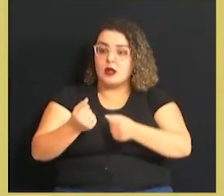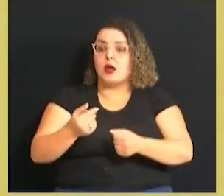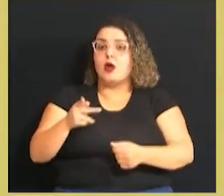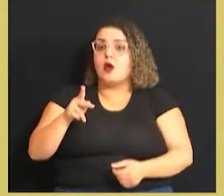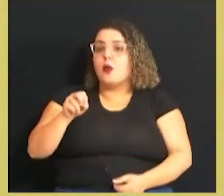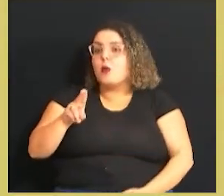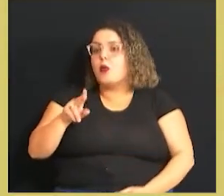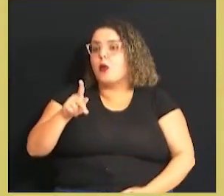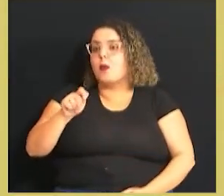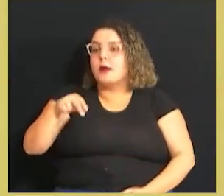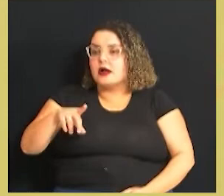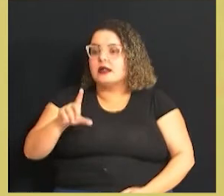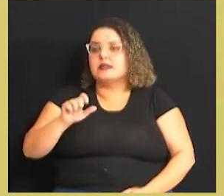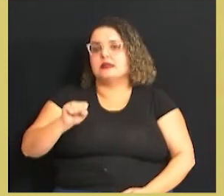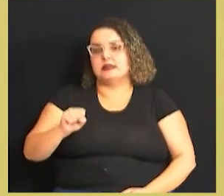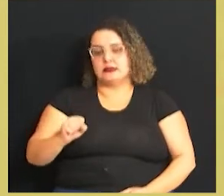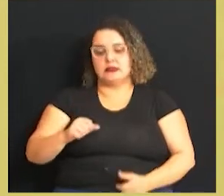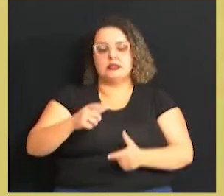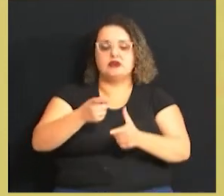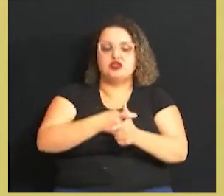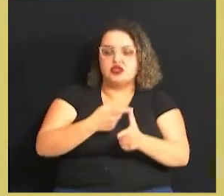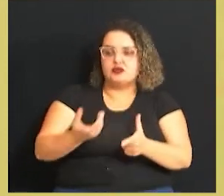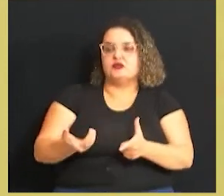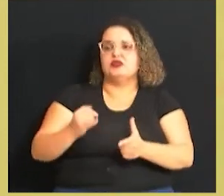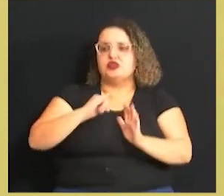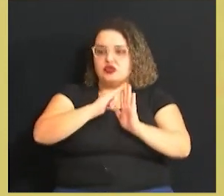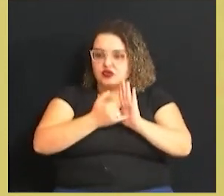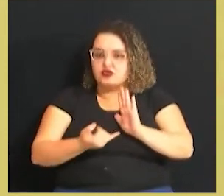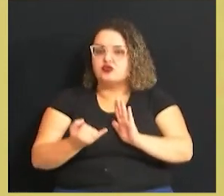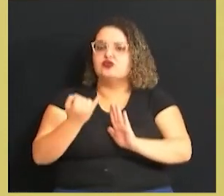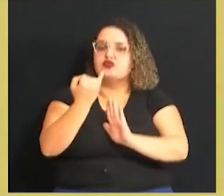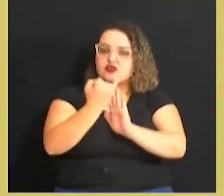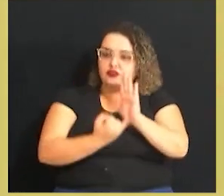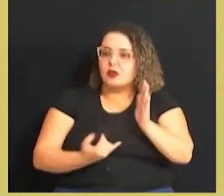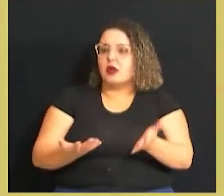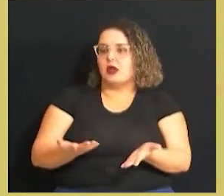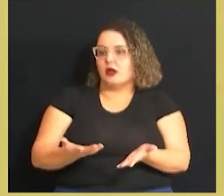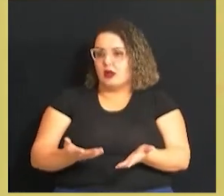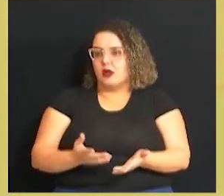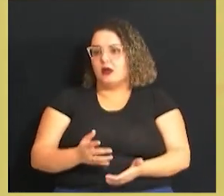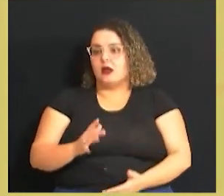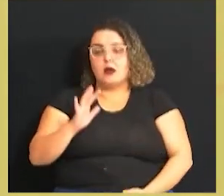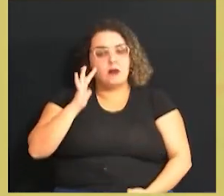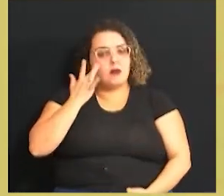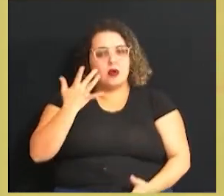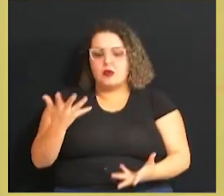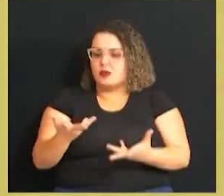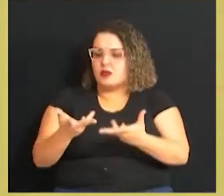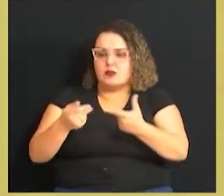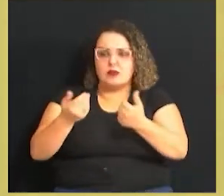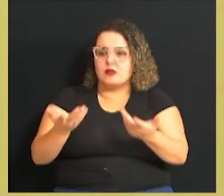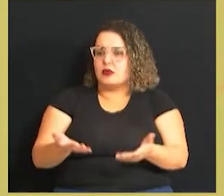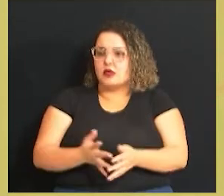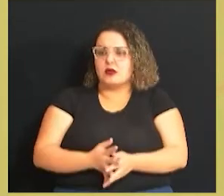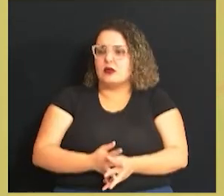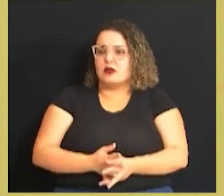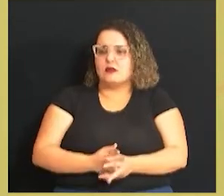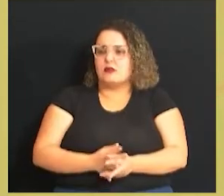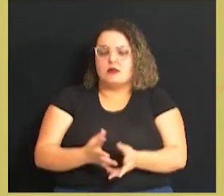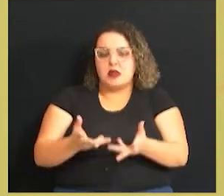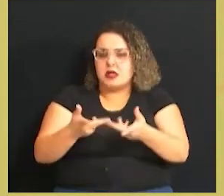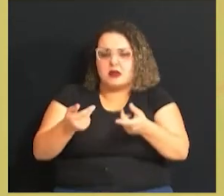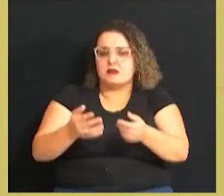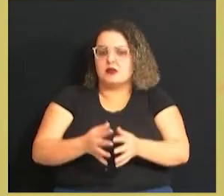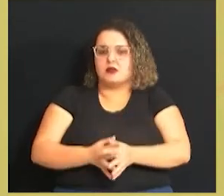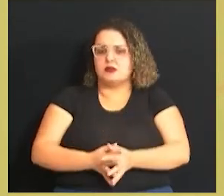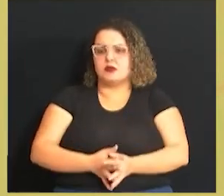sobre orçamento, poupança, dívida, juros, investimentos, impostos, não é? Então, eu achei extraordinário isso,